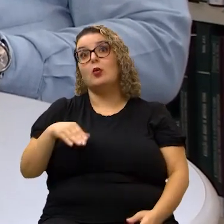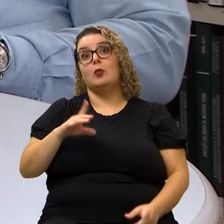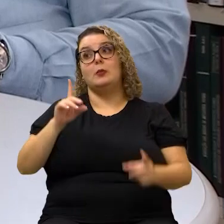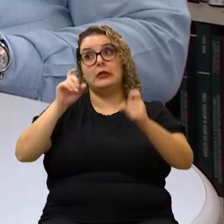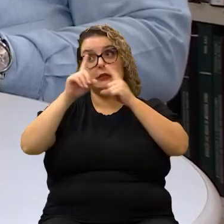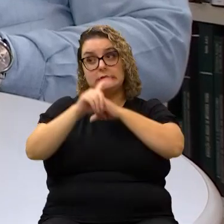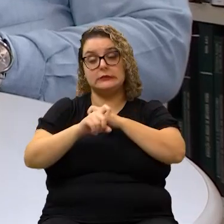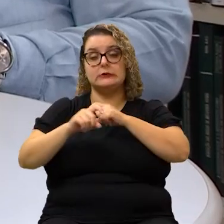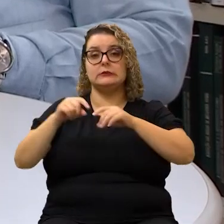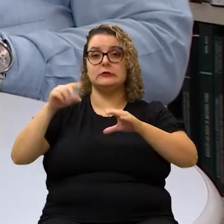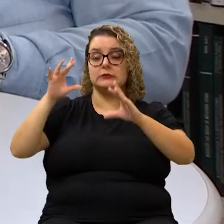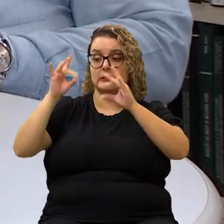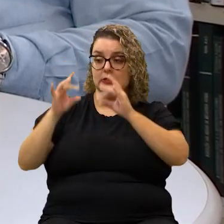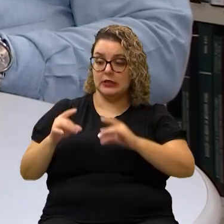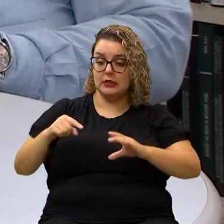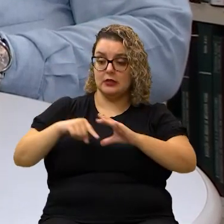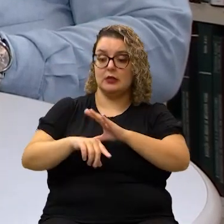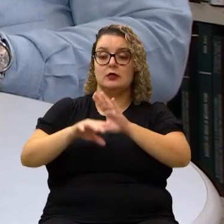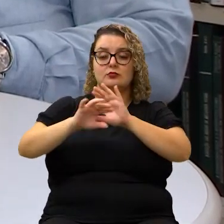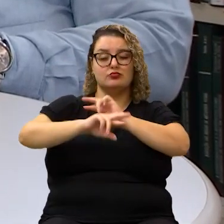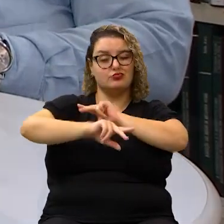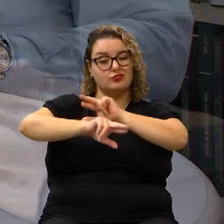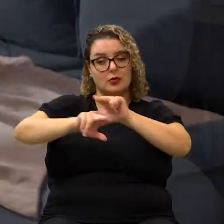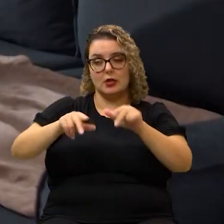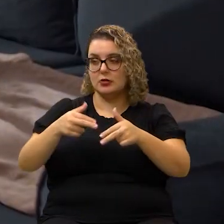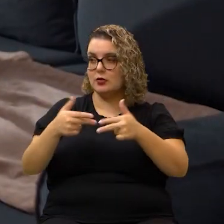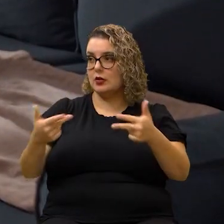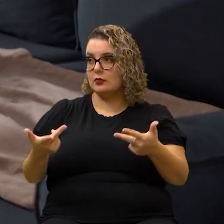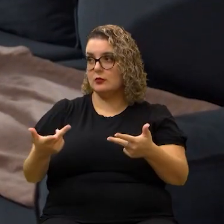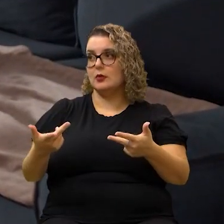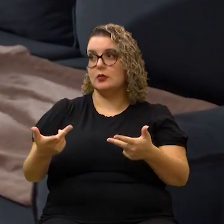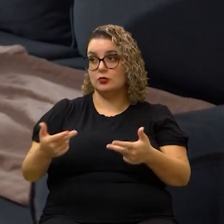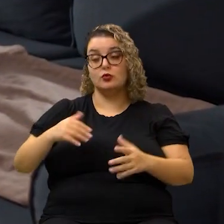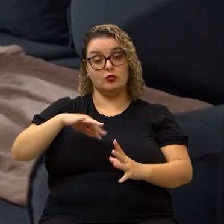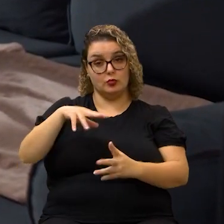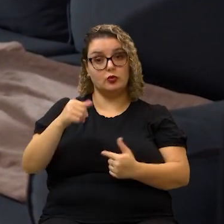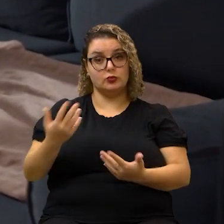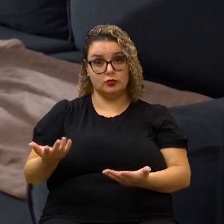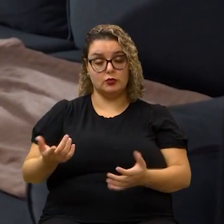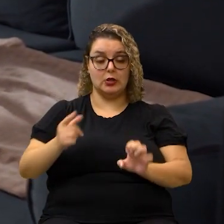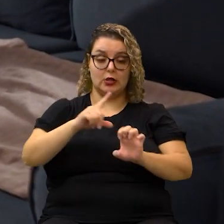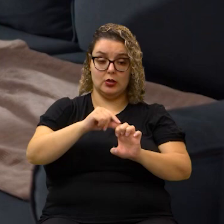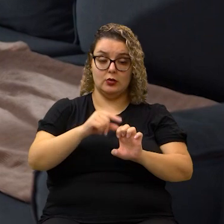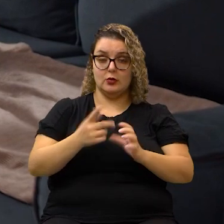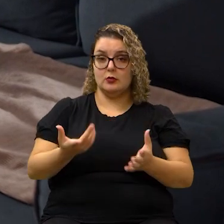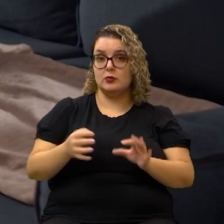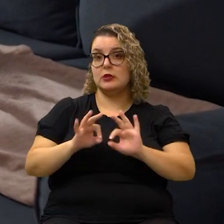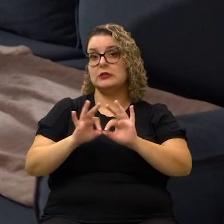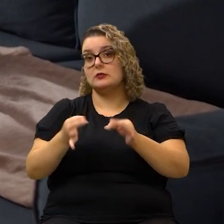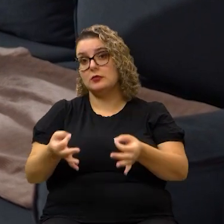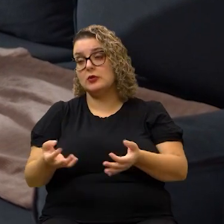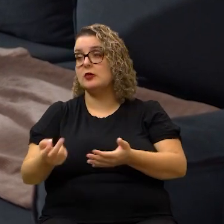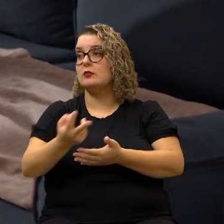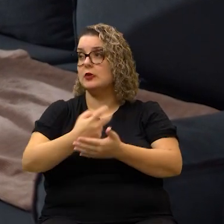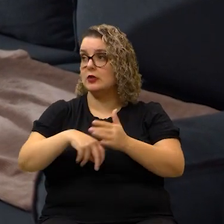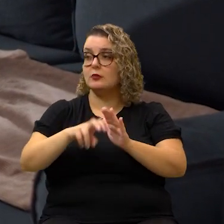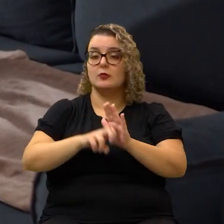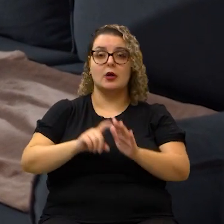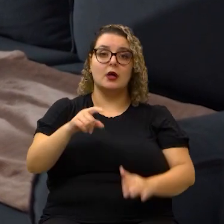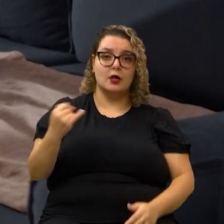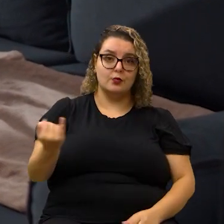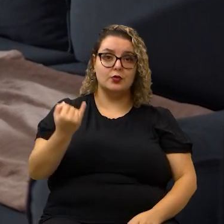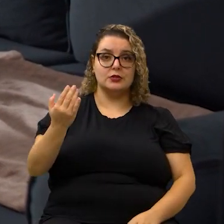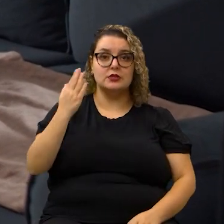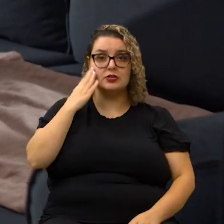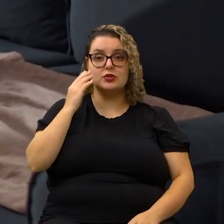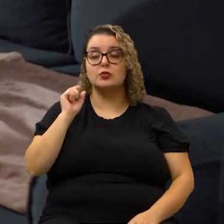mais complexo cenário tributário do mundo. Embora na questão de pequenos empreendedores haja uma simplificação tributária, é